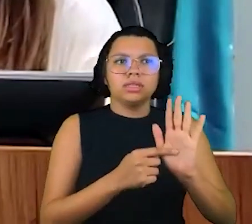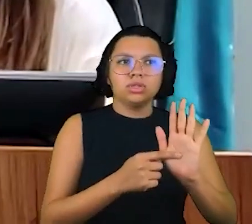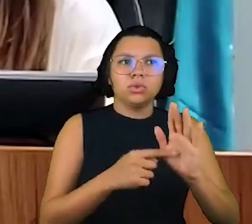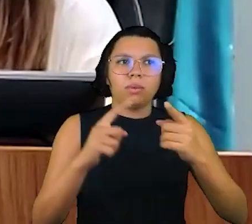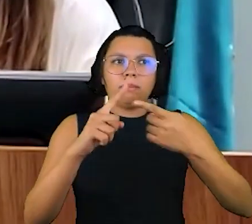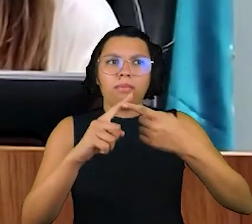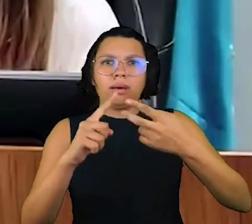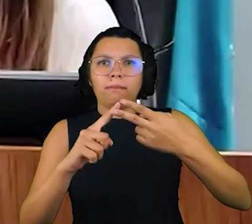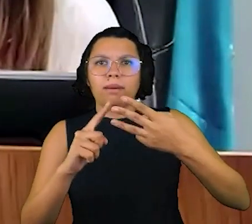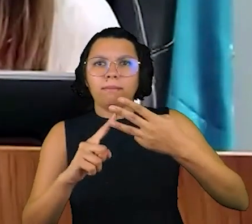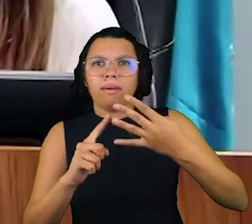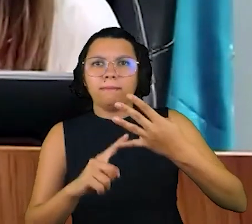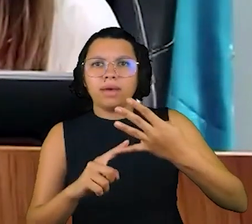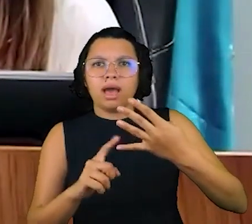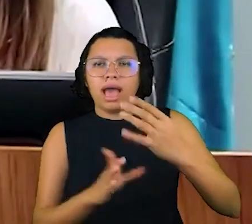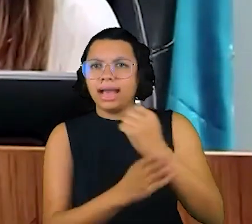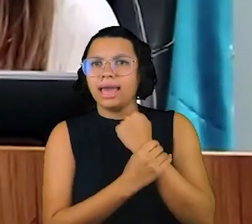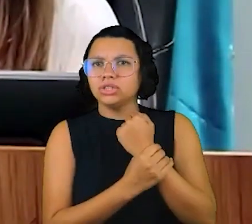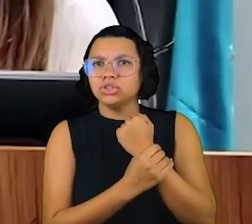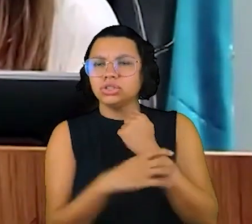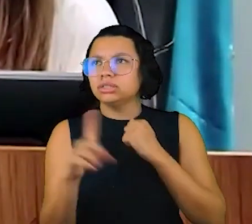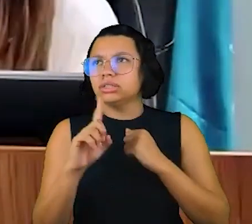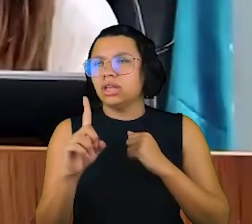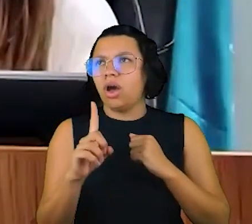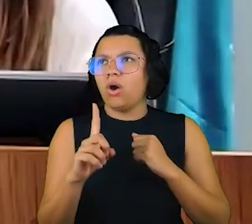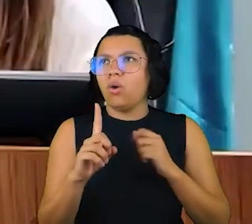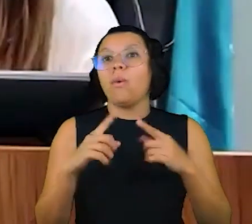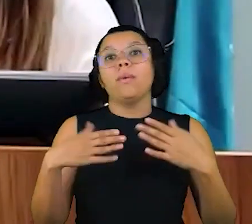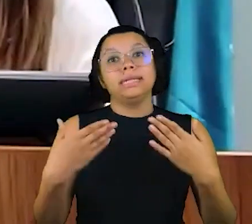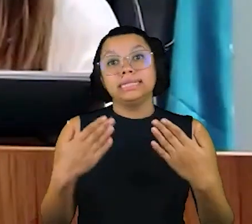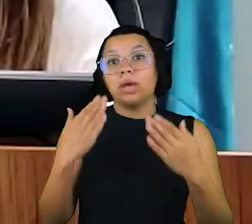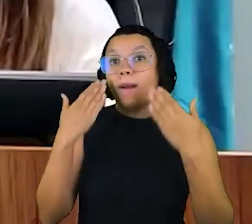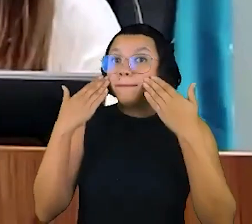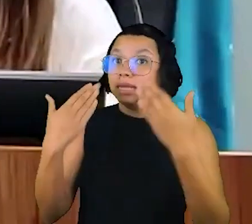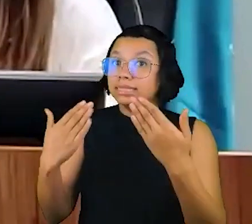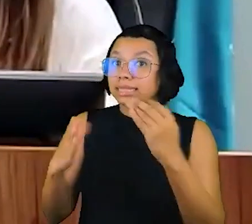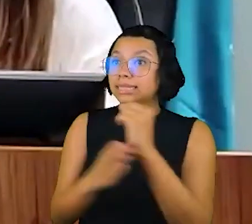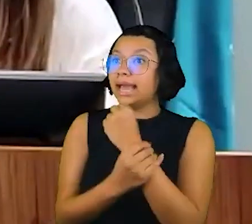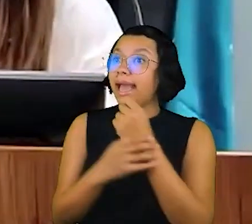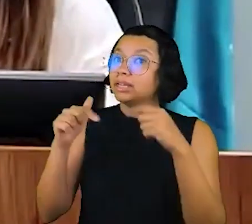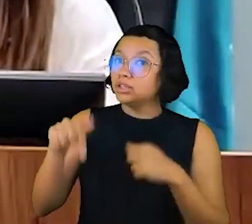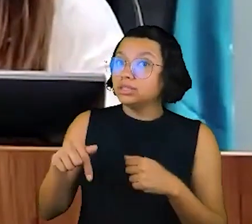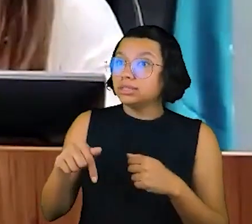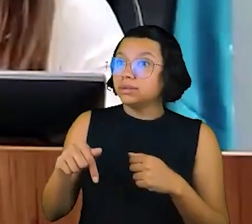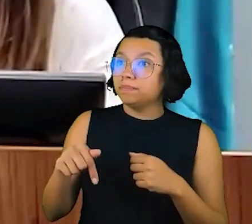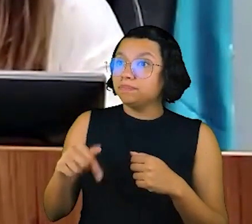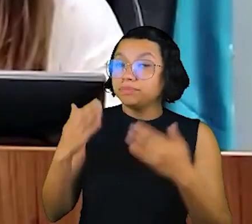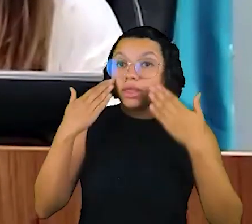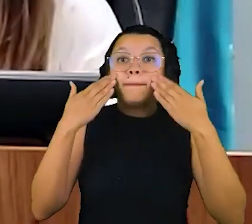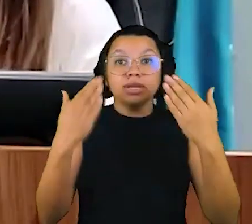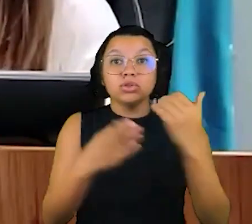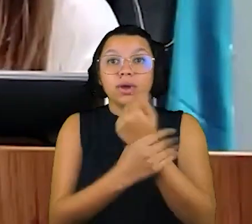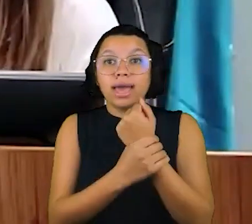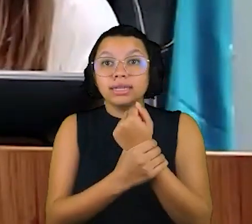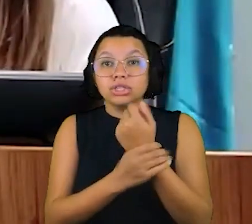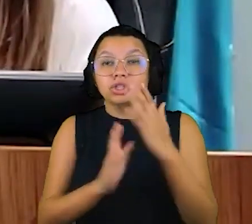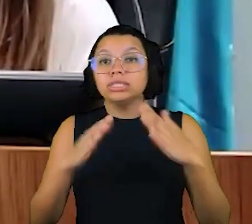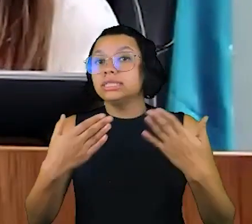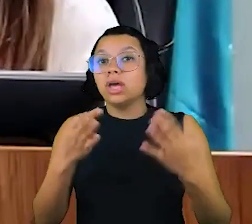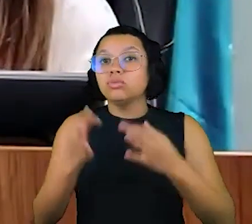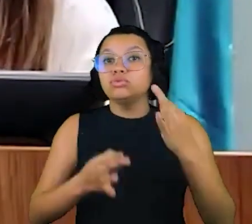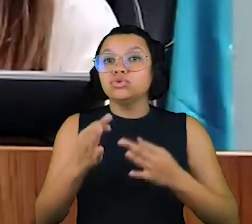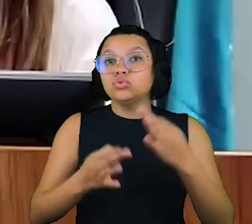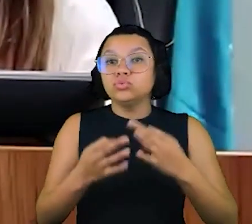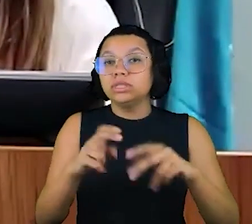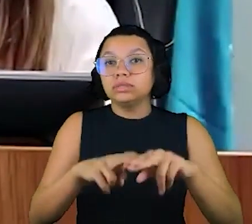a apólice? Não. Apresentou seguro? Não. Então você vai ter que apresentar aqui a garantia. Apresenta a garantia aqui. Apresentou garantia,